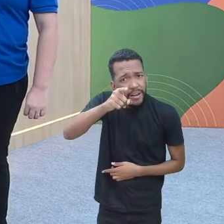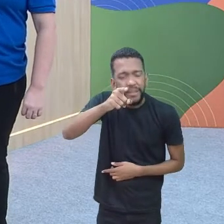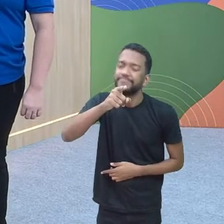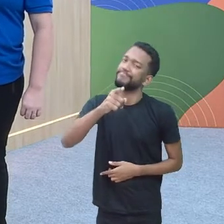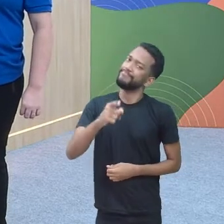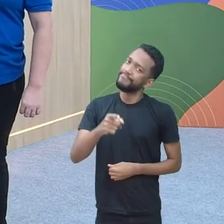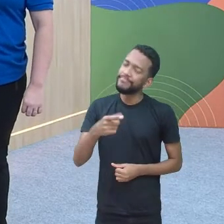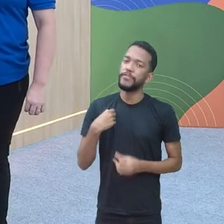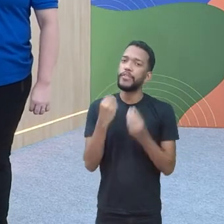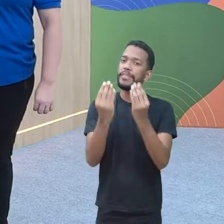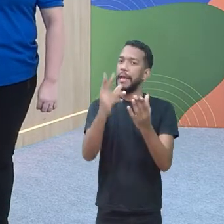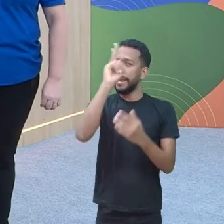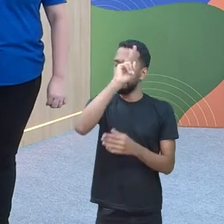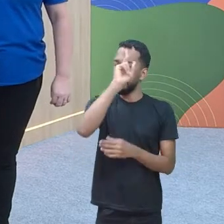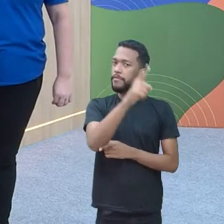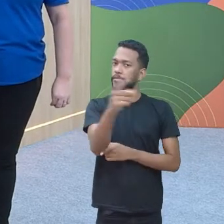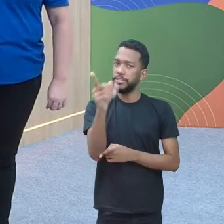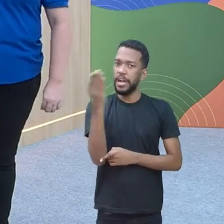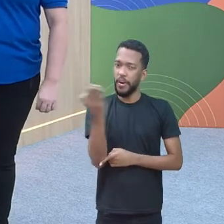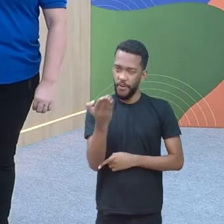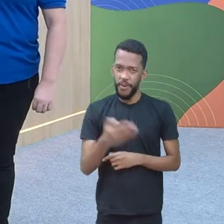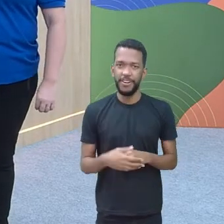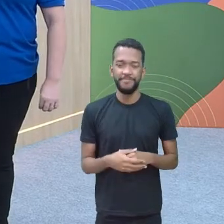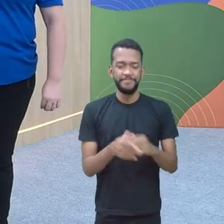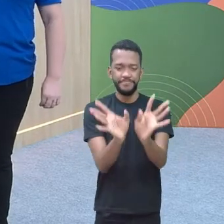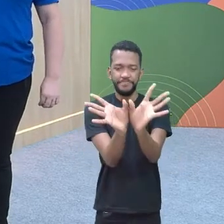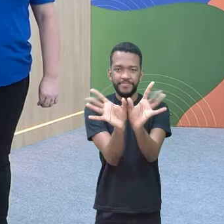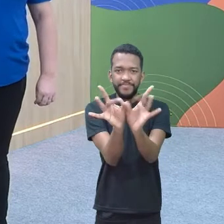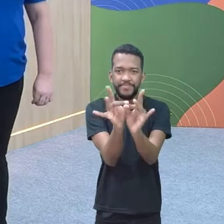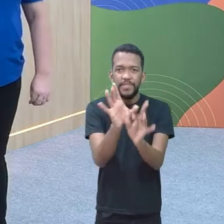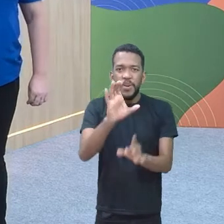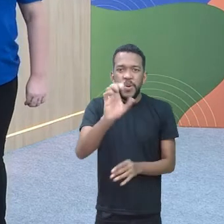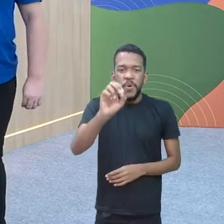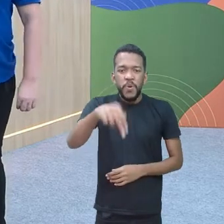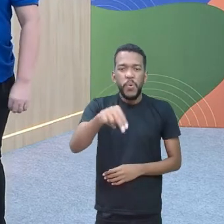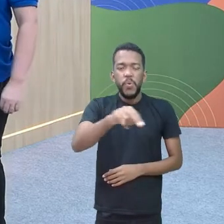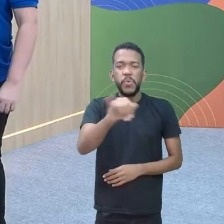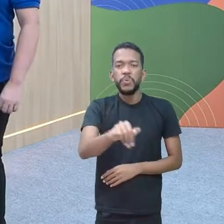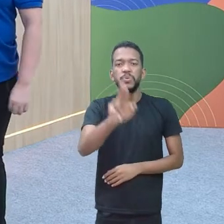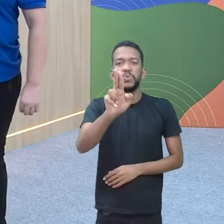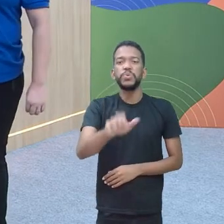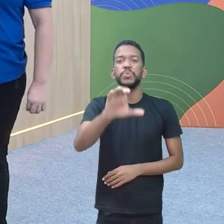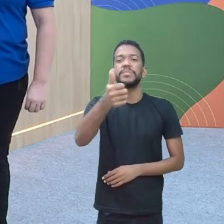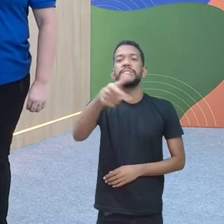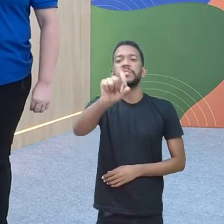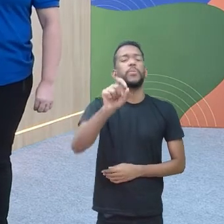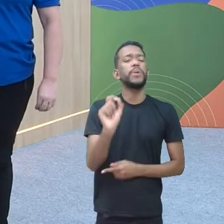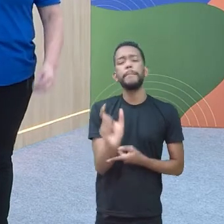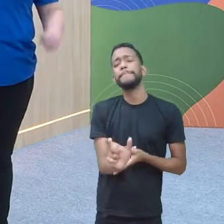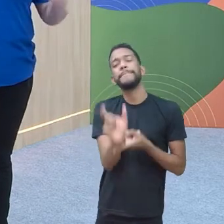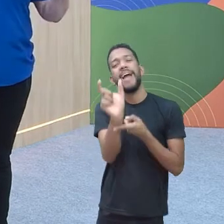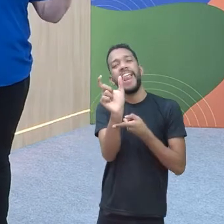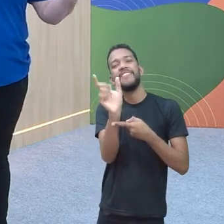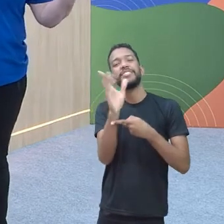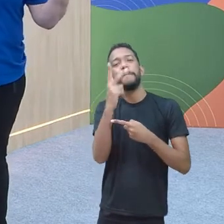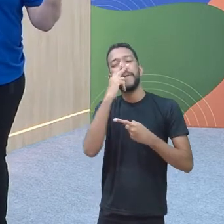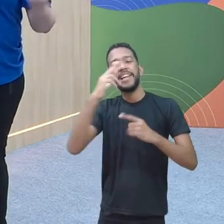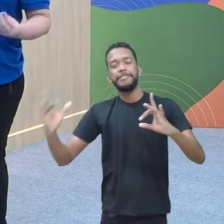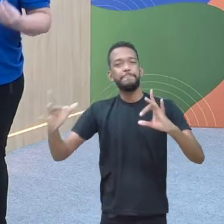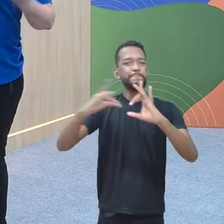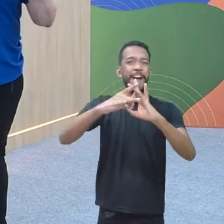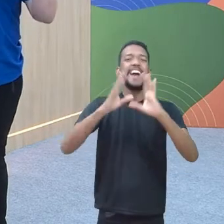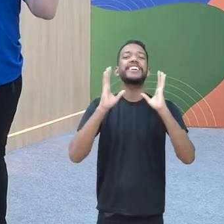agora. Conjunção é aquela palavrinha mágica que liga,